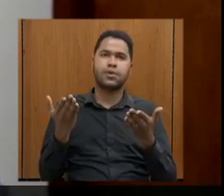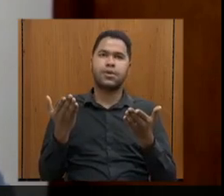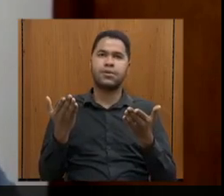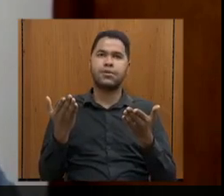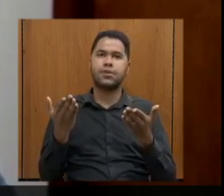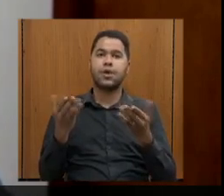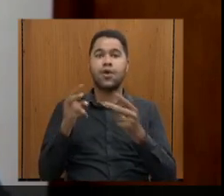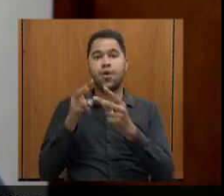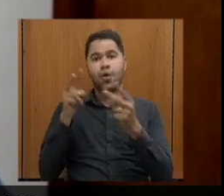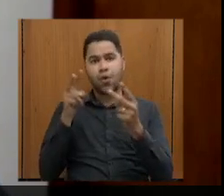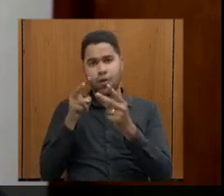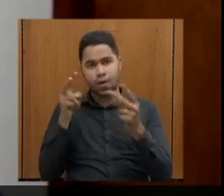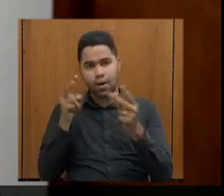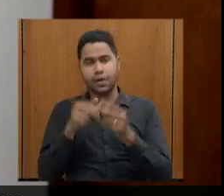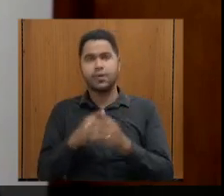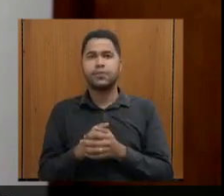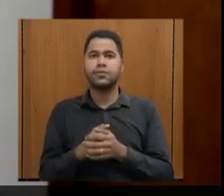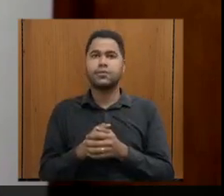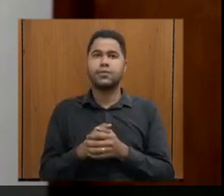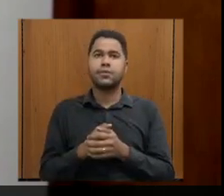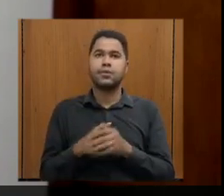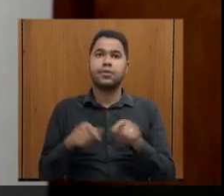online né